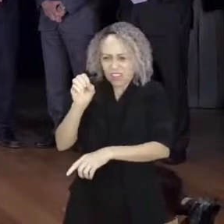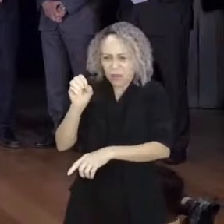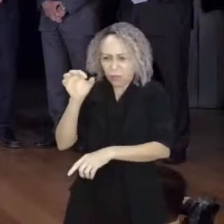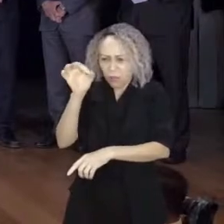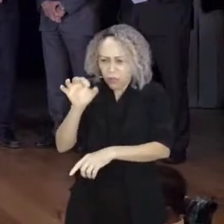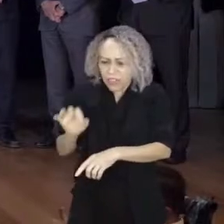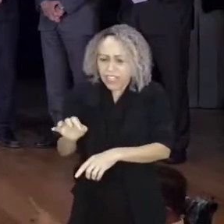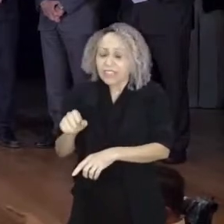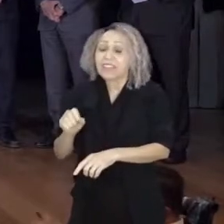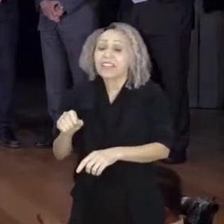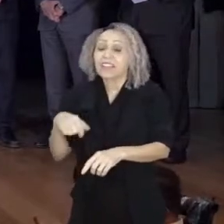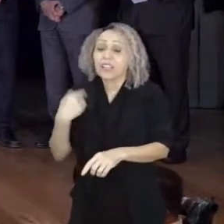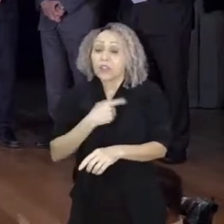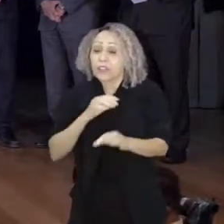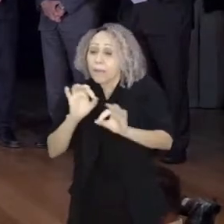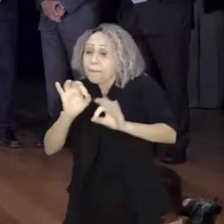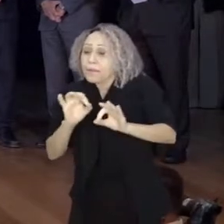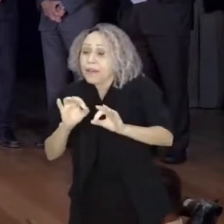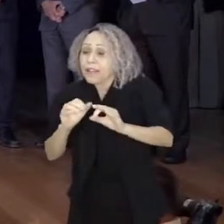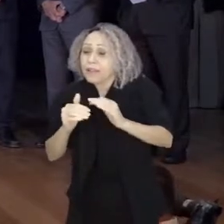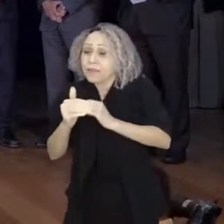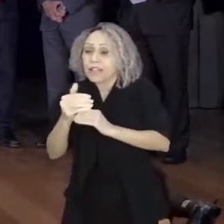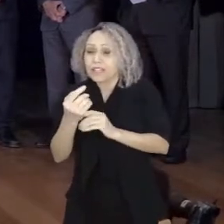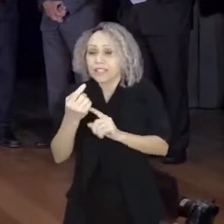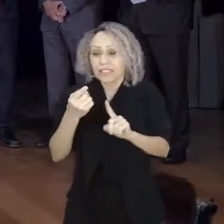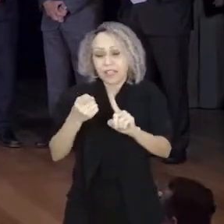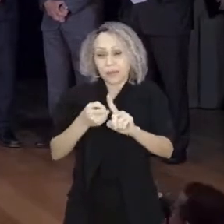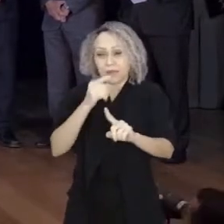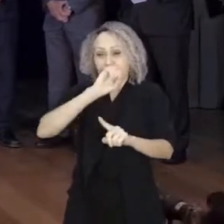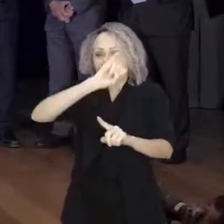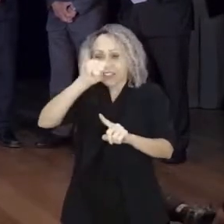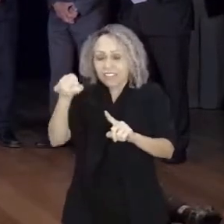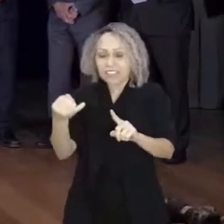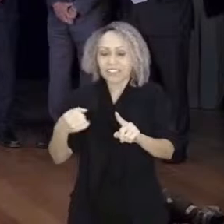gente começar a governar esse país. É isso, Flávio Dino.